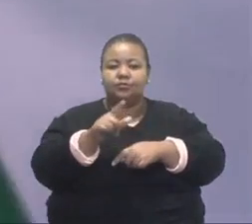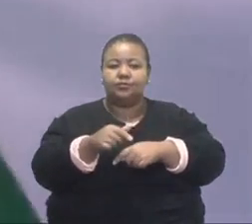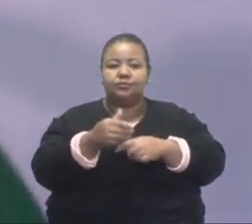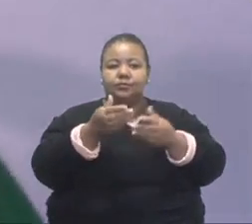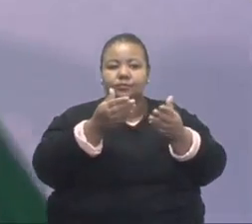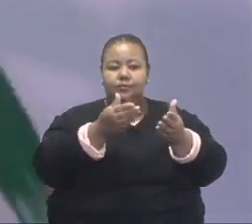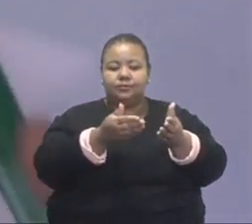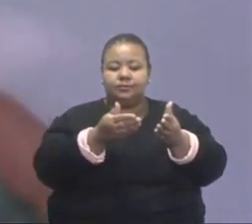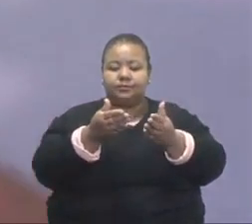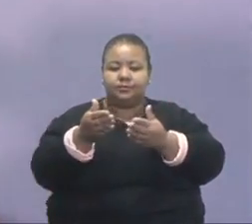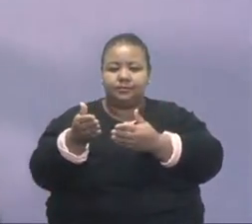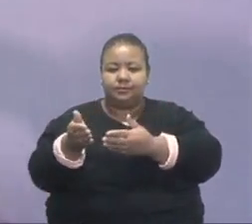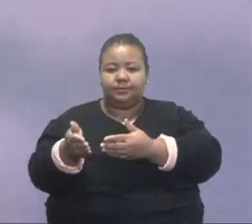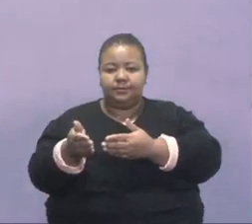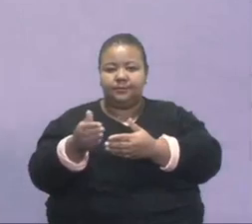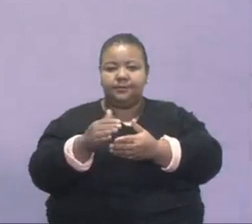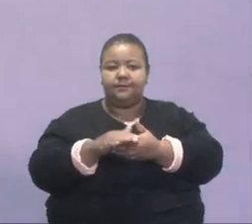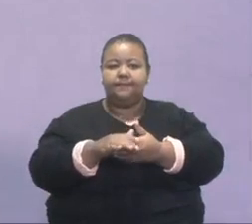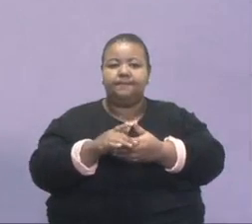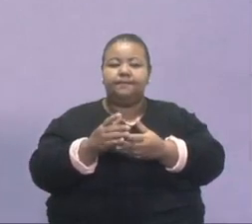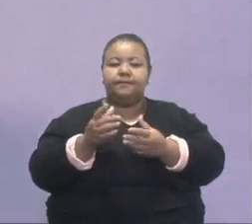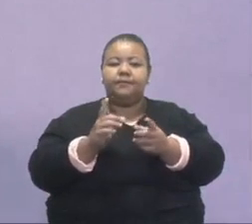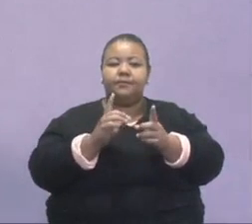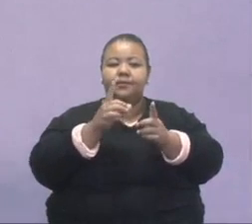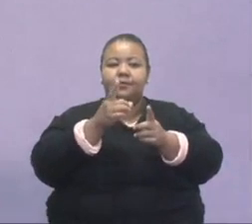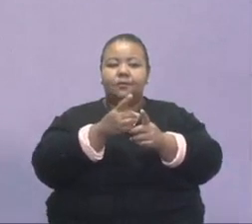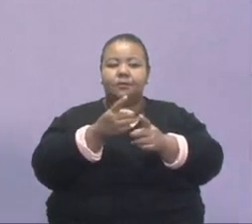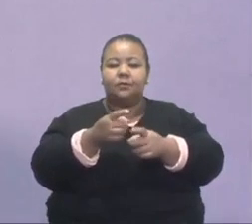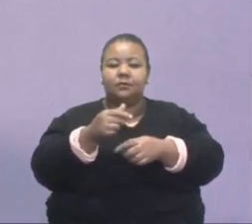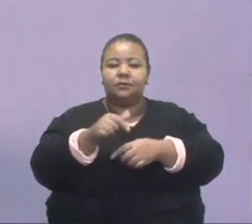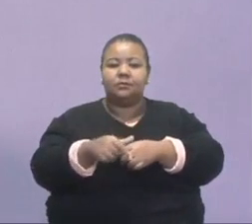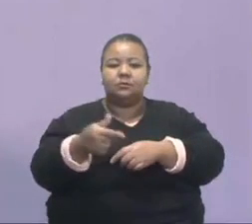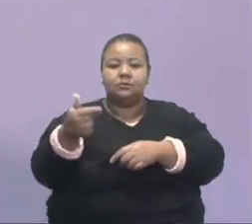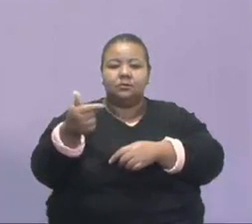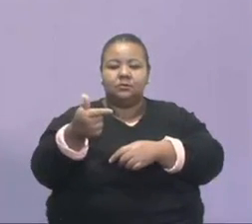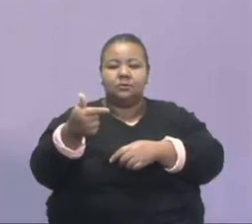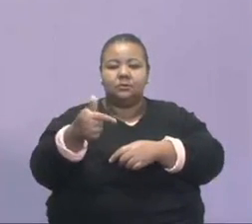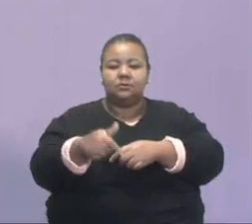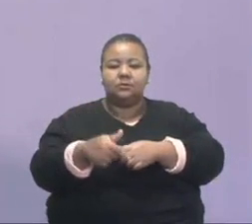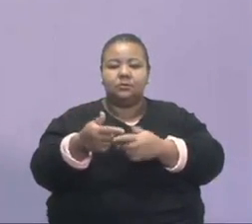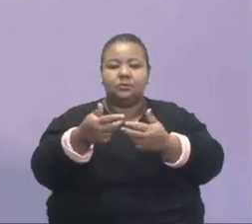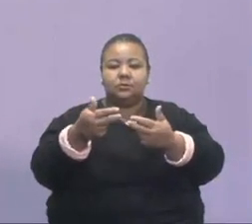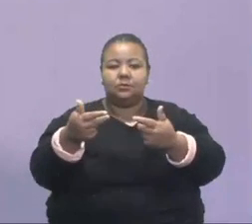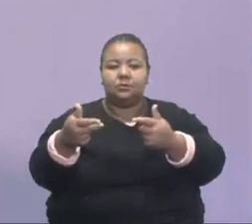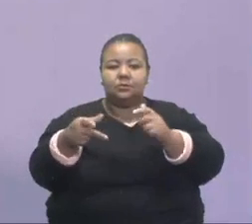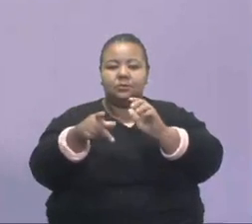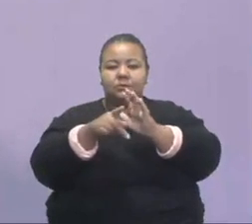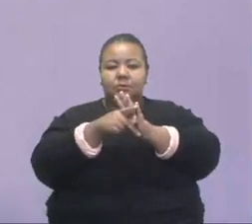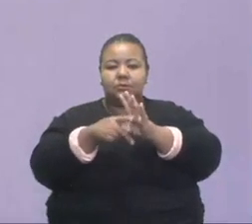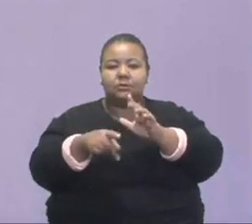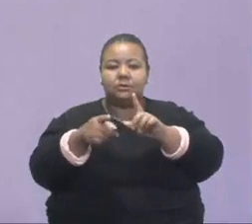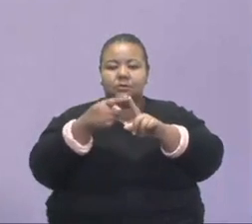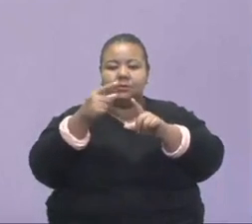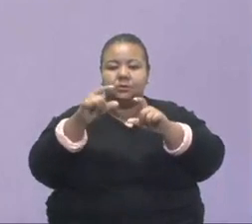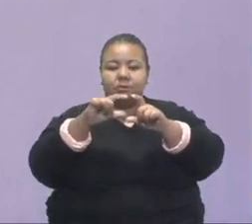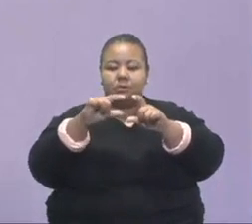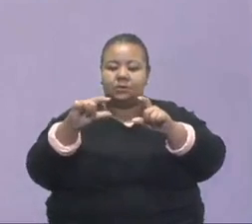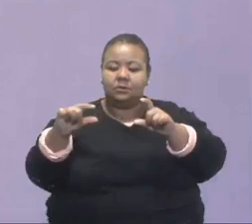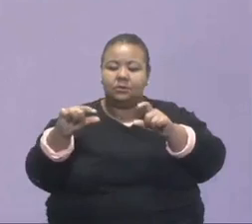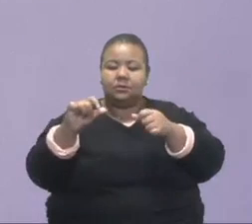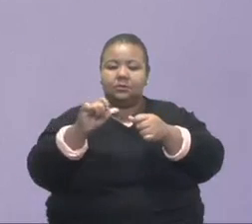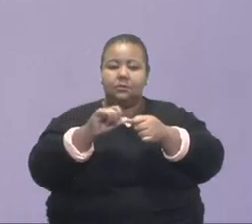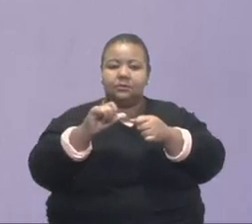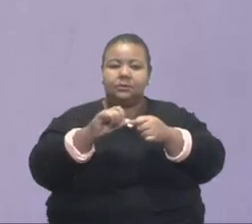daqui por aqui, vou encontrar o meu segundo elemento pertencente à primeira linha. Realizando aqui